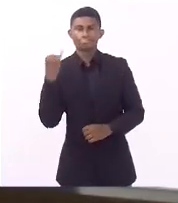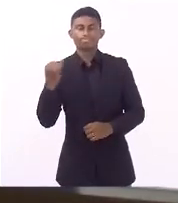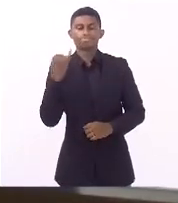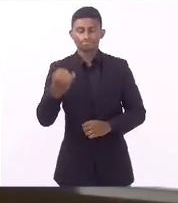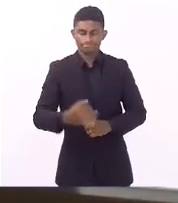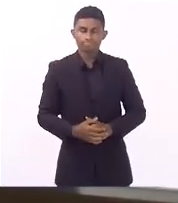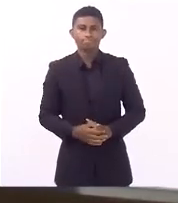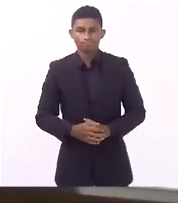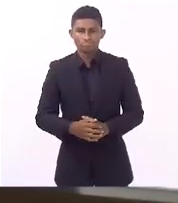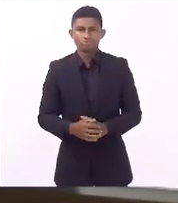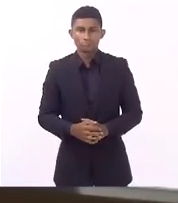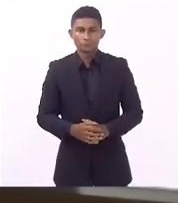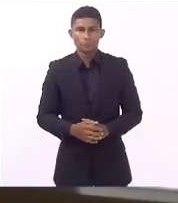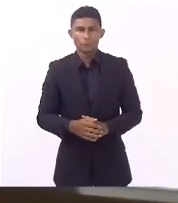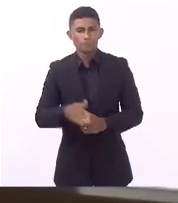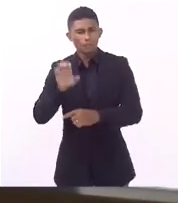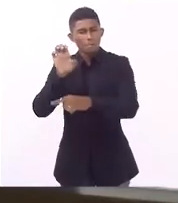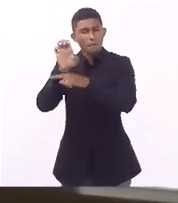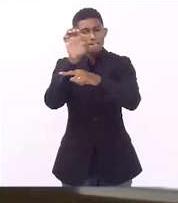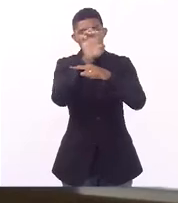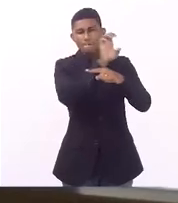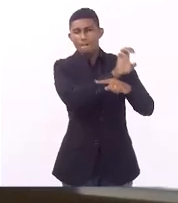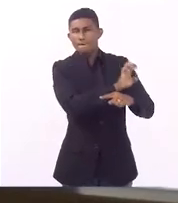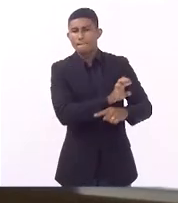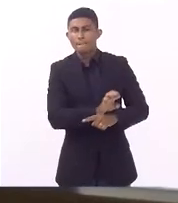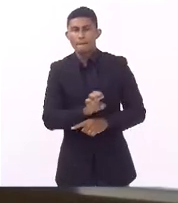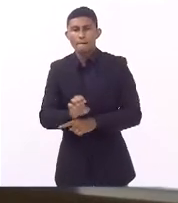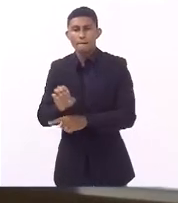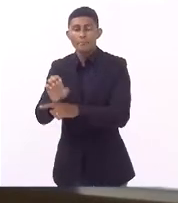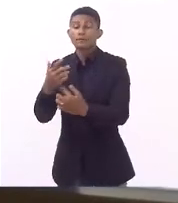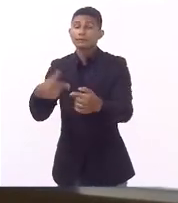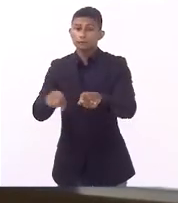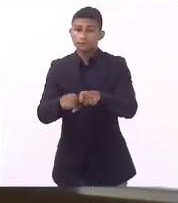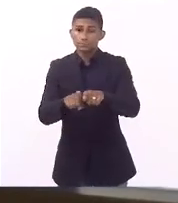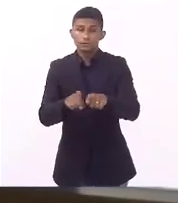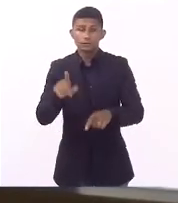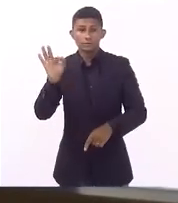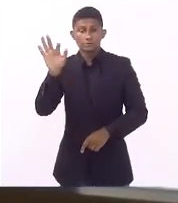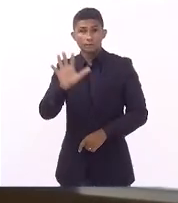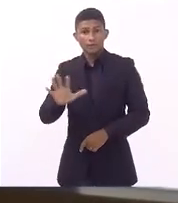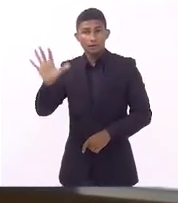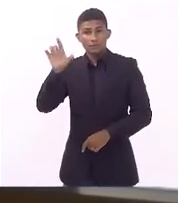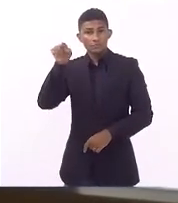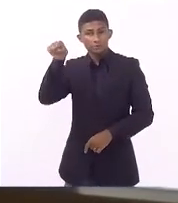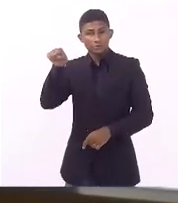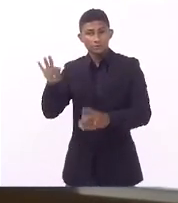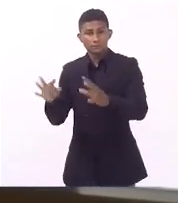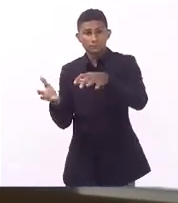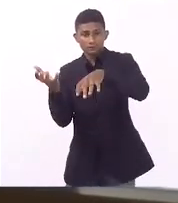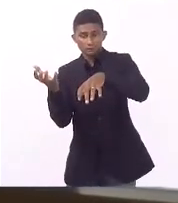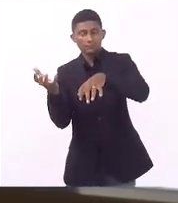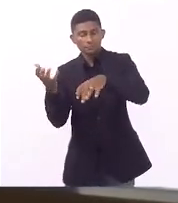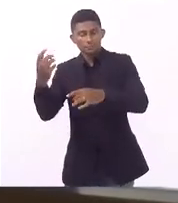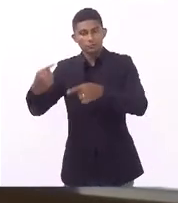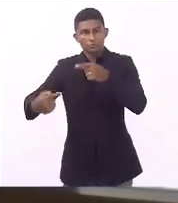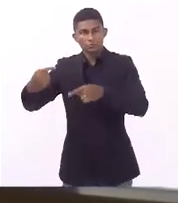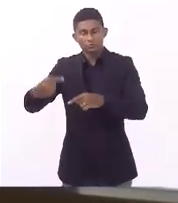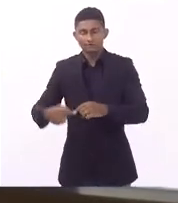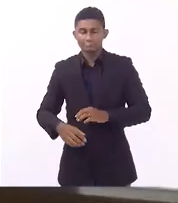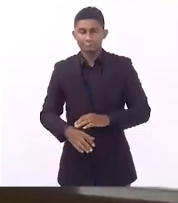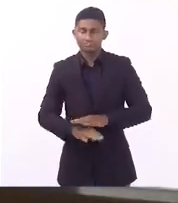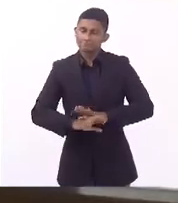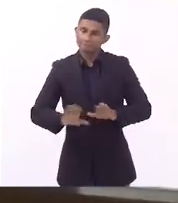estabelecida tanto nos estados como em nível federal, onde vai ser discutido no Congresso. É isso. Obrigado